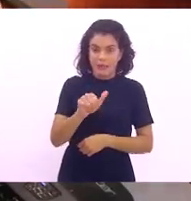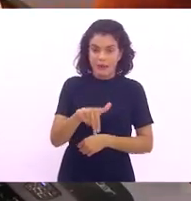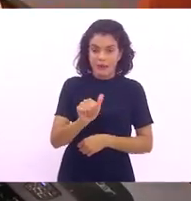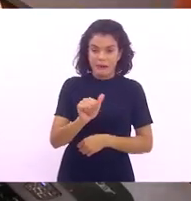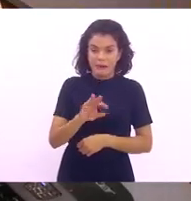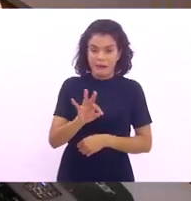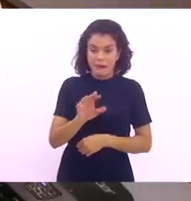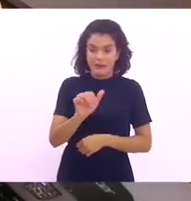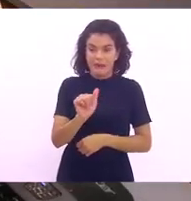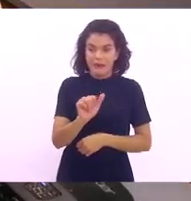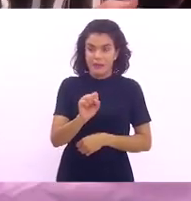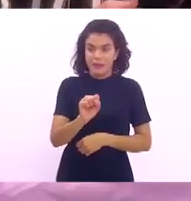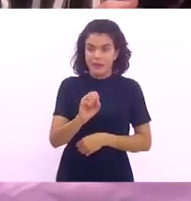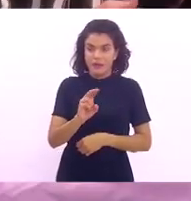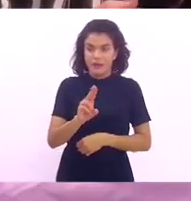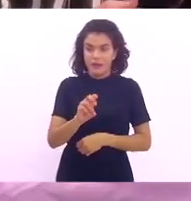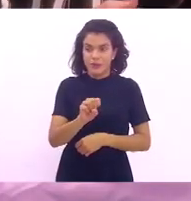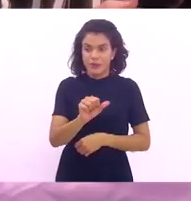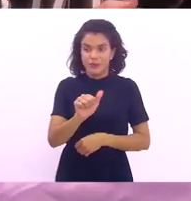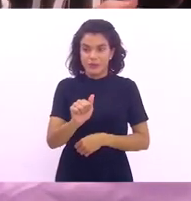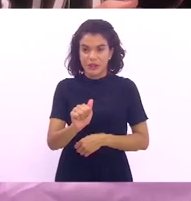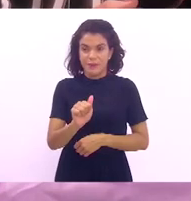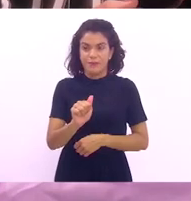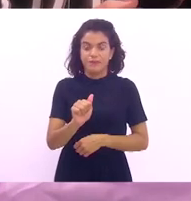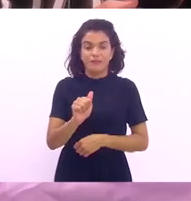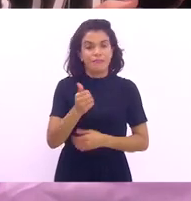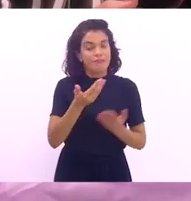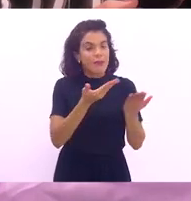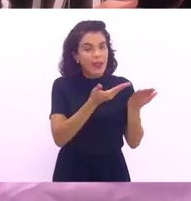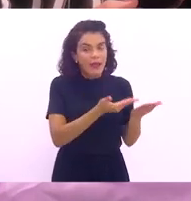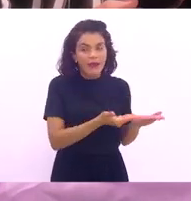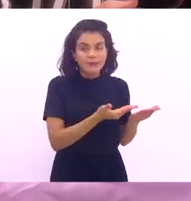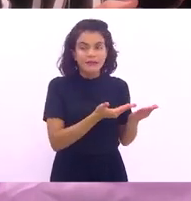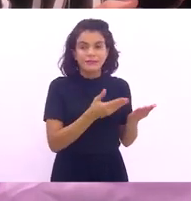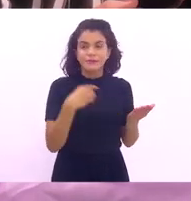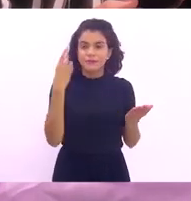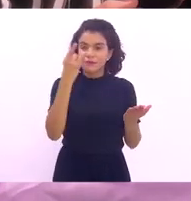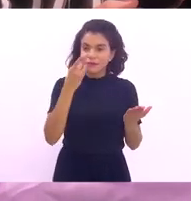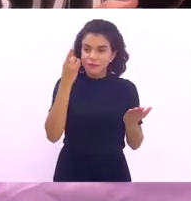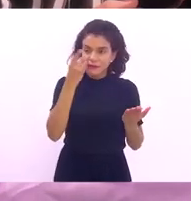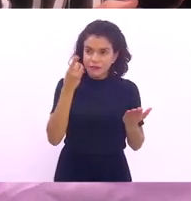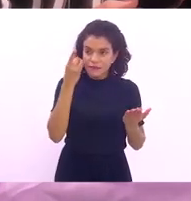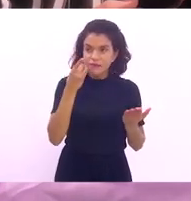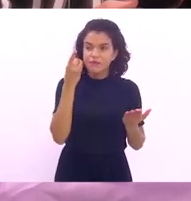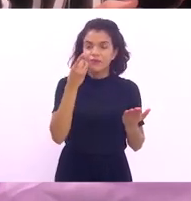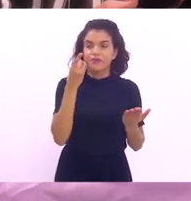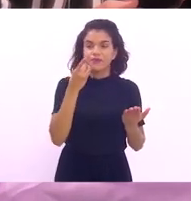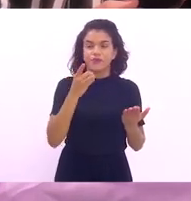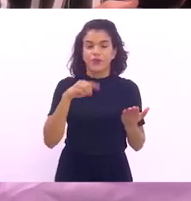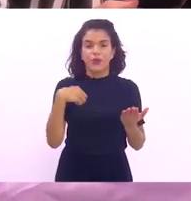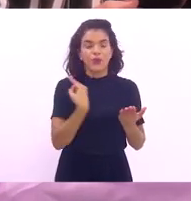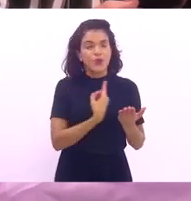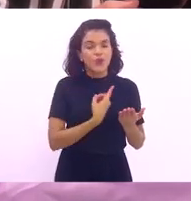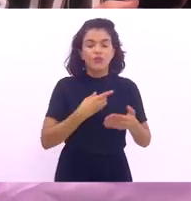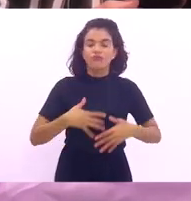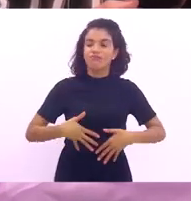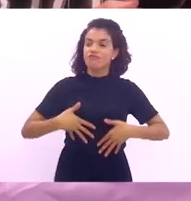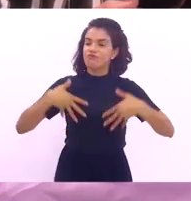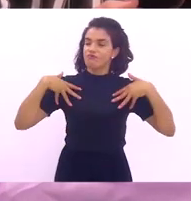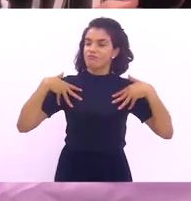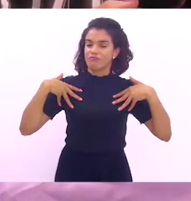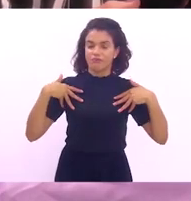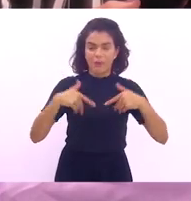Renata Souza essa deputada que nos orgulha pela